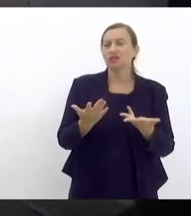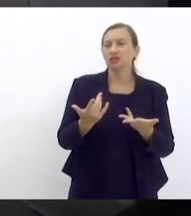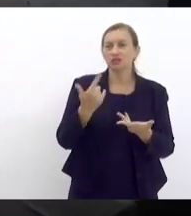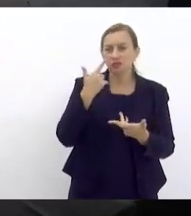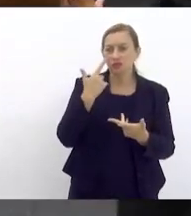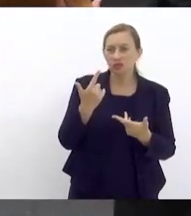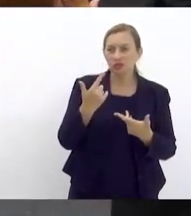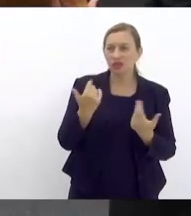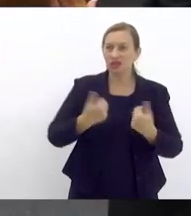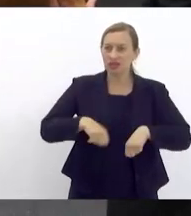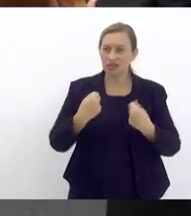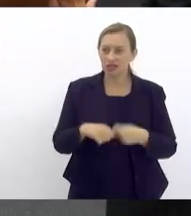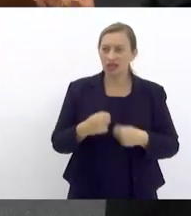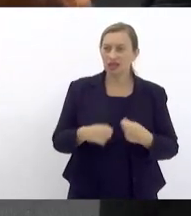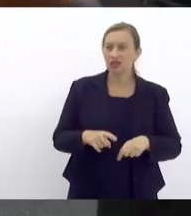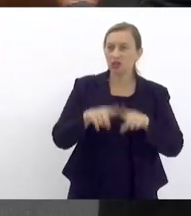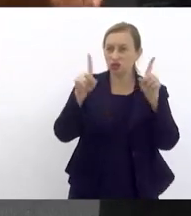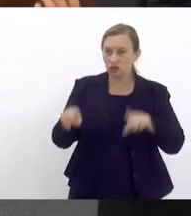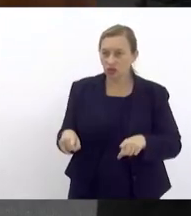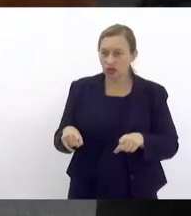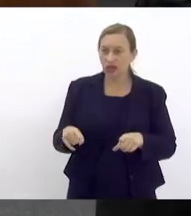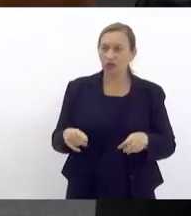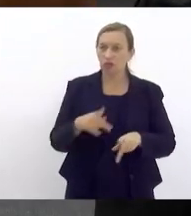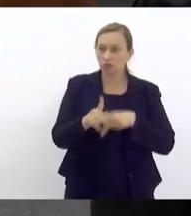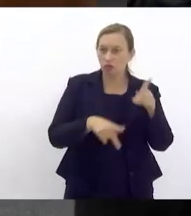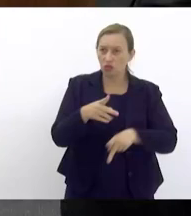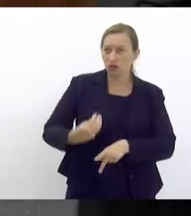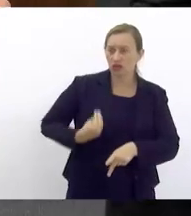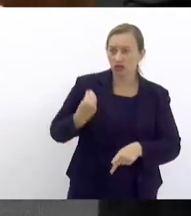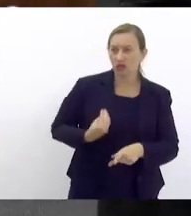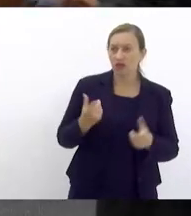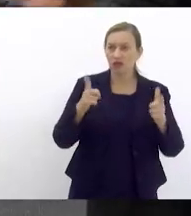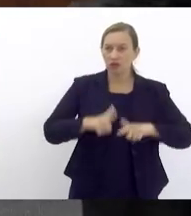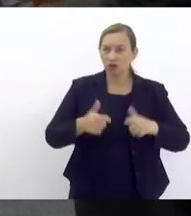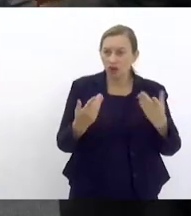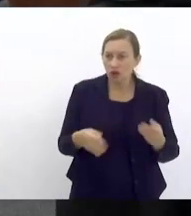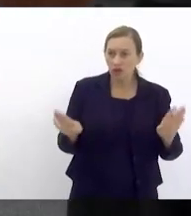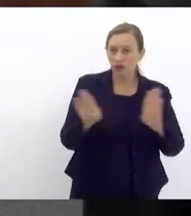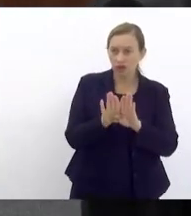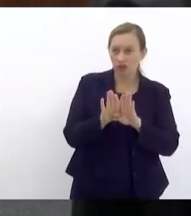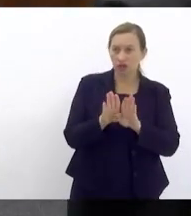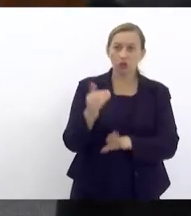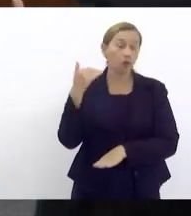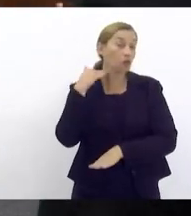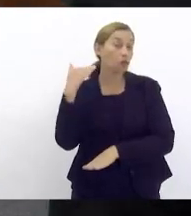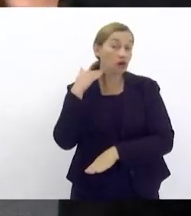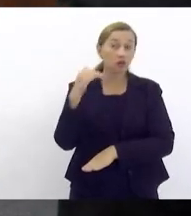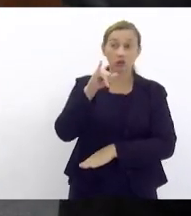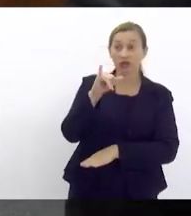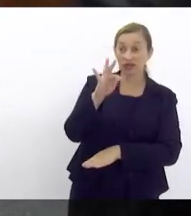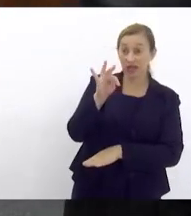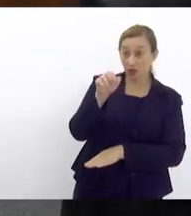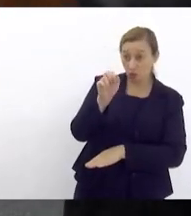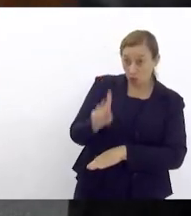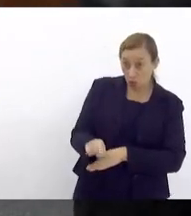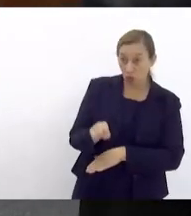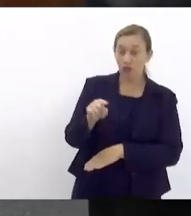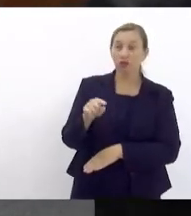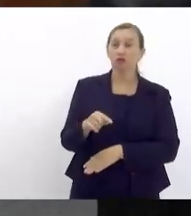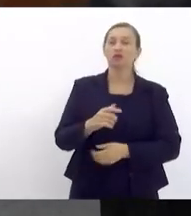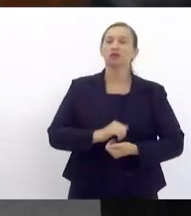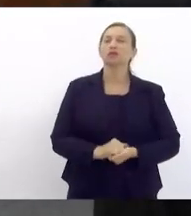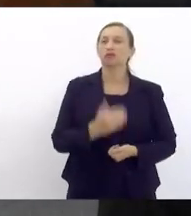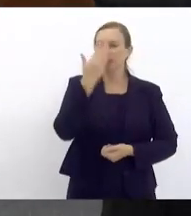com a população Então apesar do lucro demite fecha agências rei do esporte de trabalho e deixa a população sem atendimento Obrigada